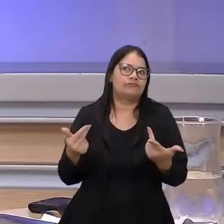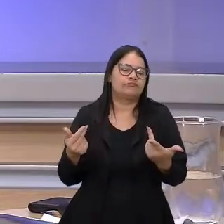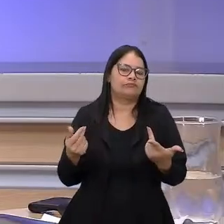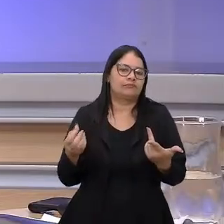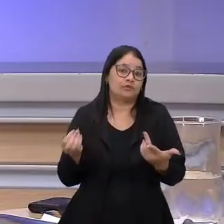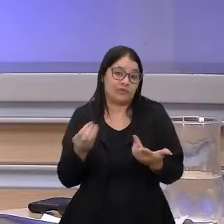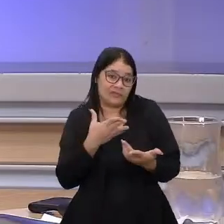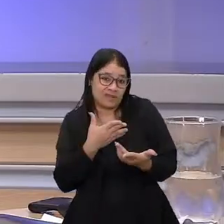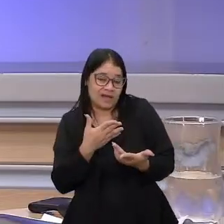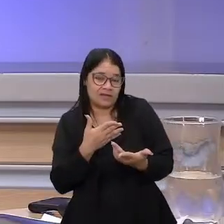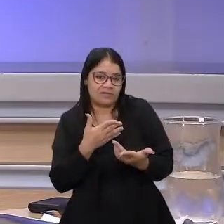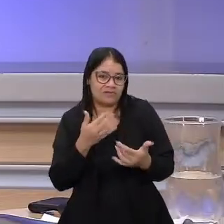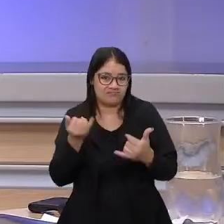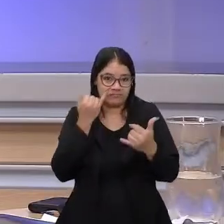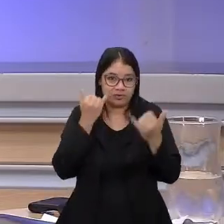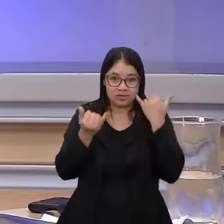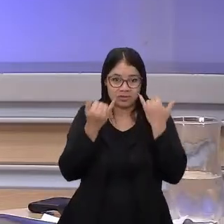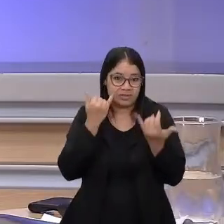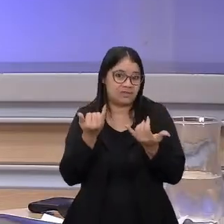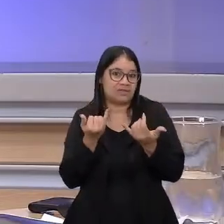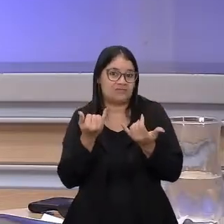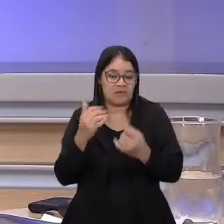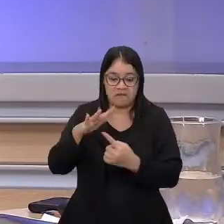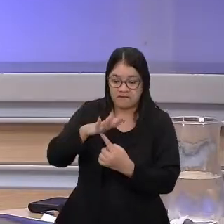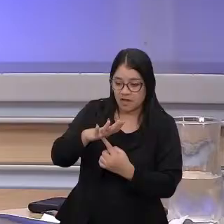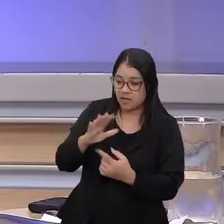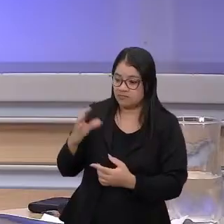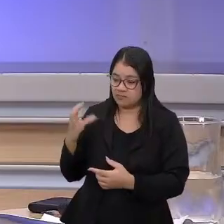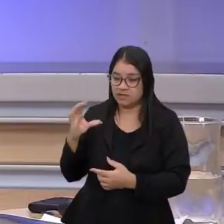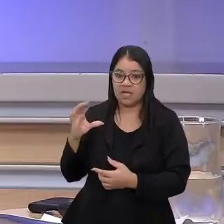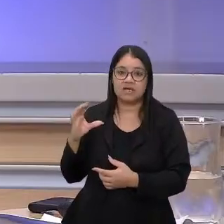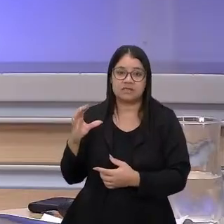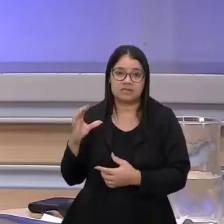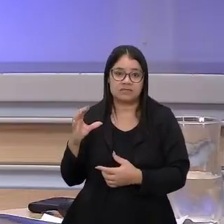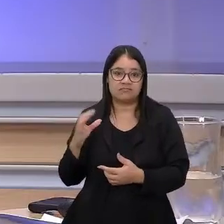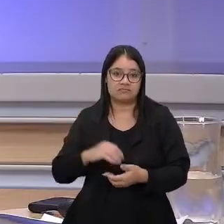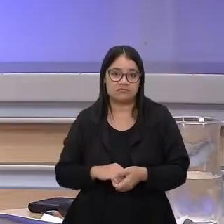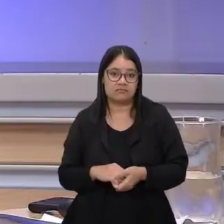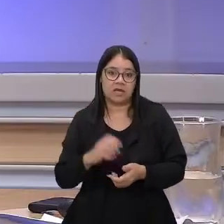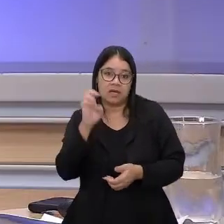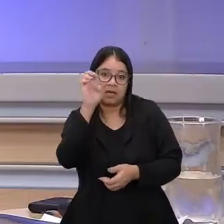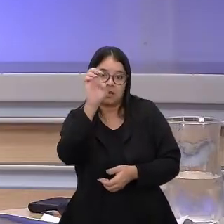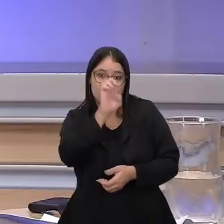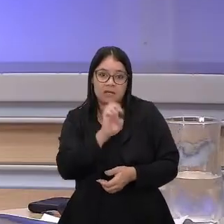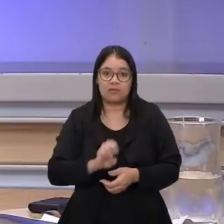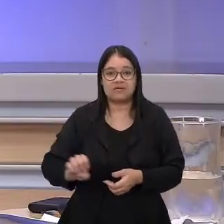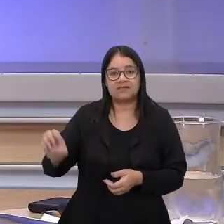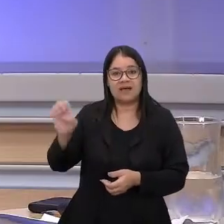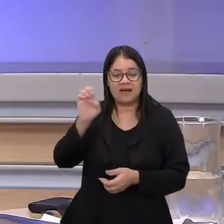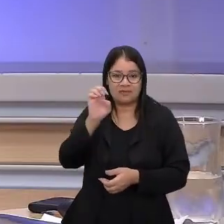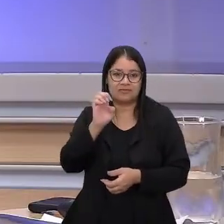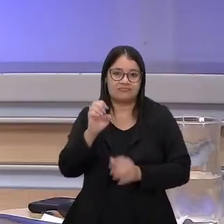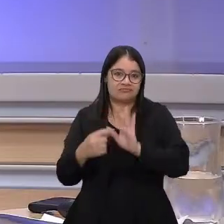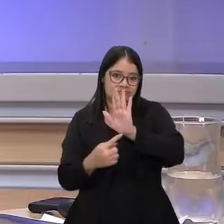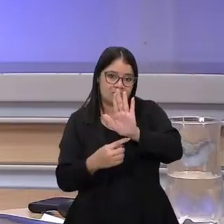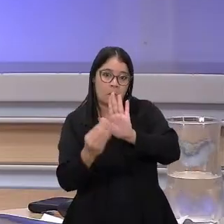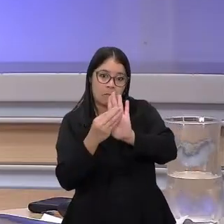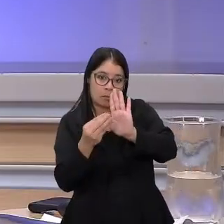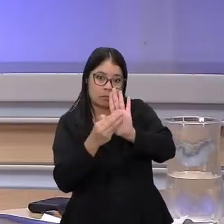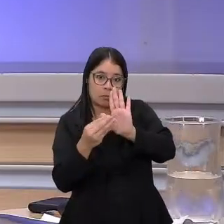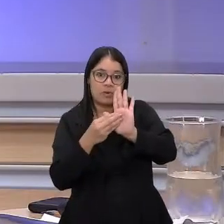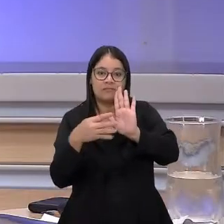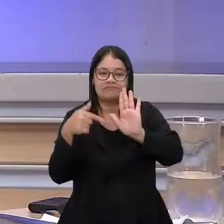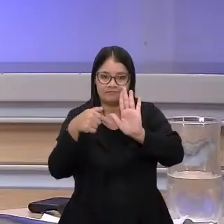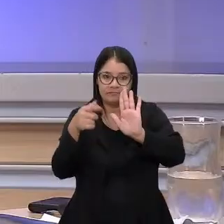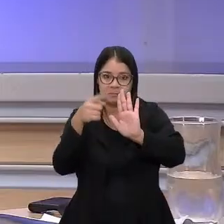da FECESP ou de alguma Feira de Ciências que o Estado vai proporcionar para vocês,